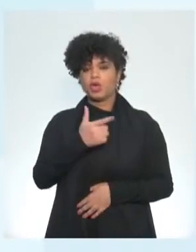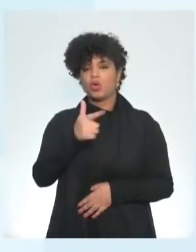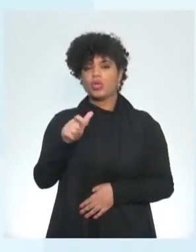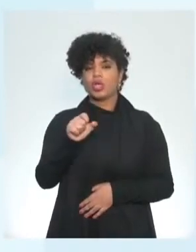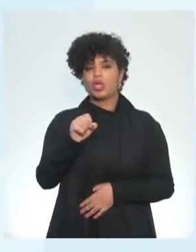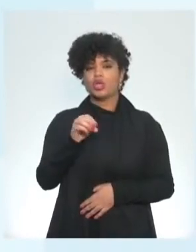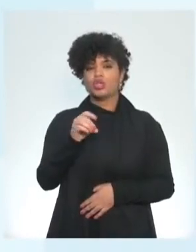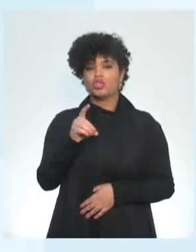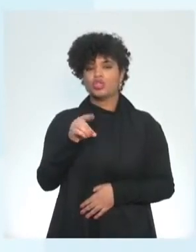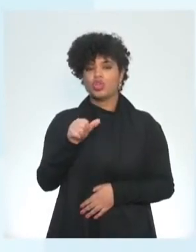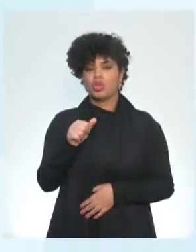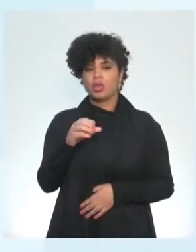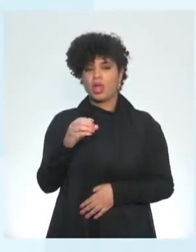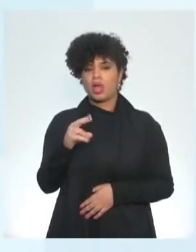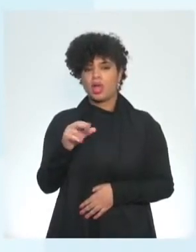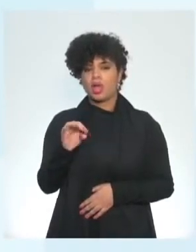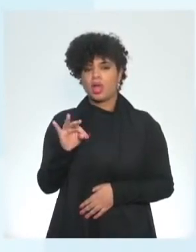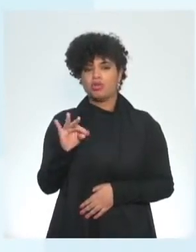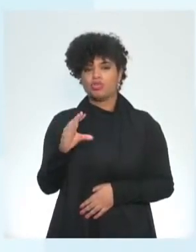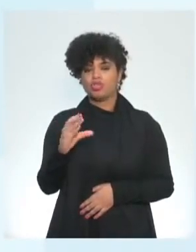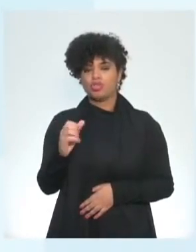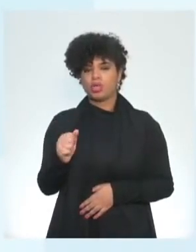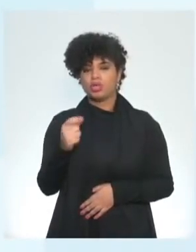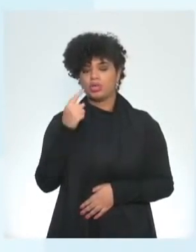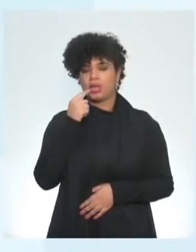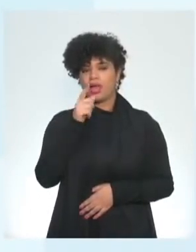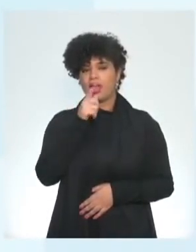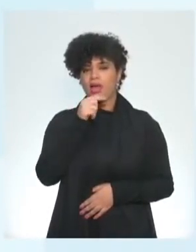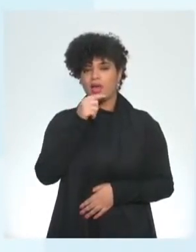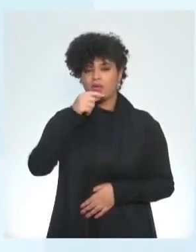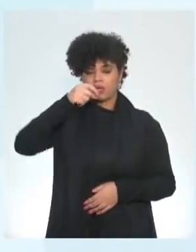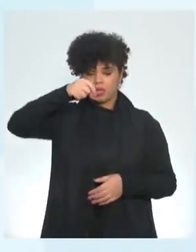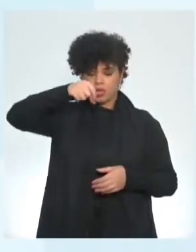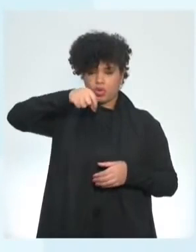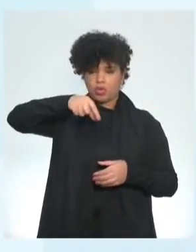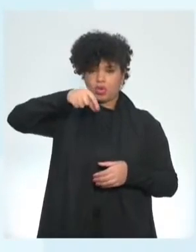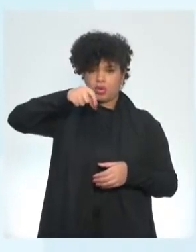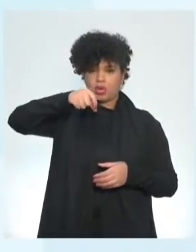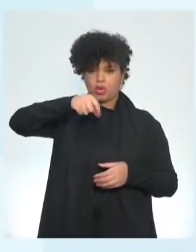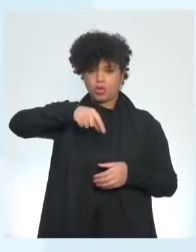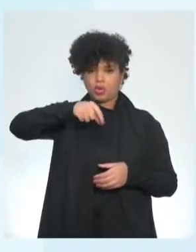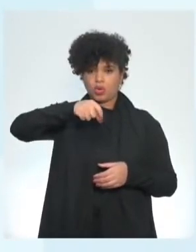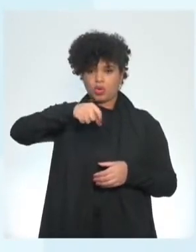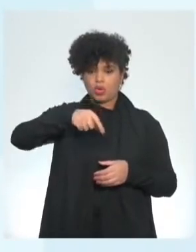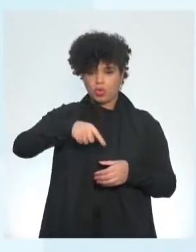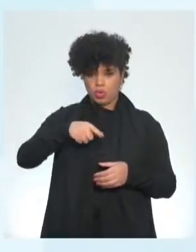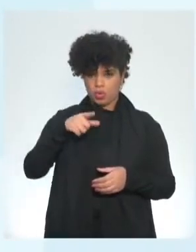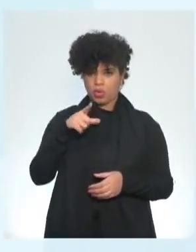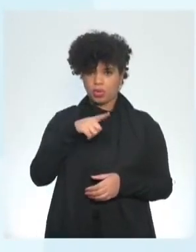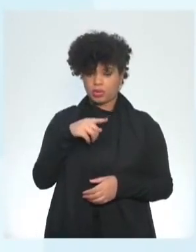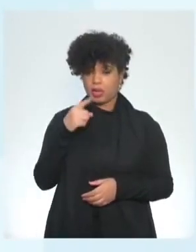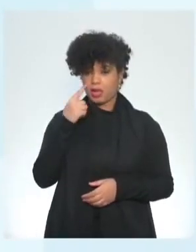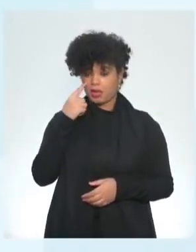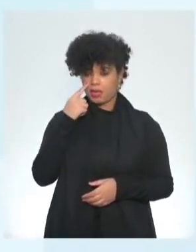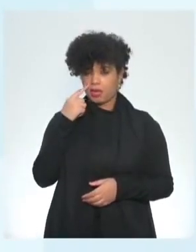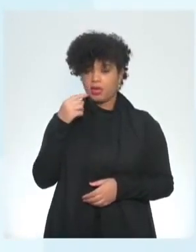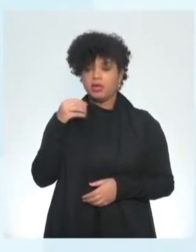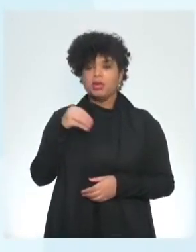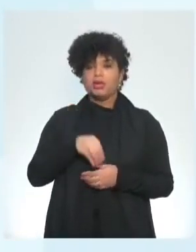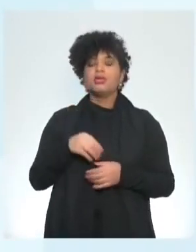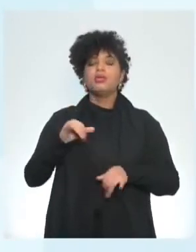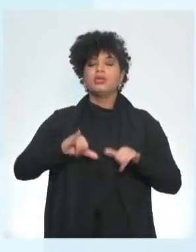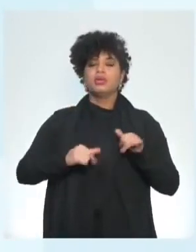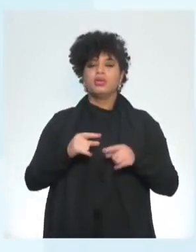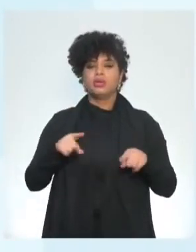cáustica, água, conta-gotas. O conta-gotas, gente, num laboratório de química, ele